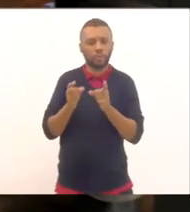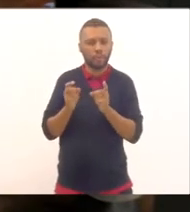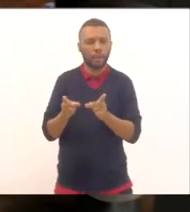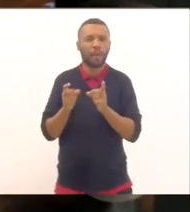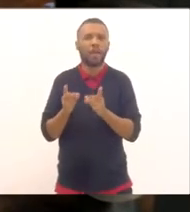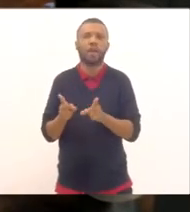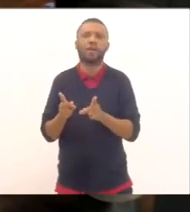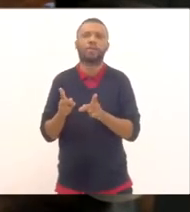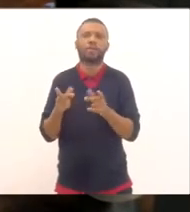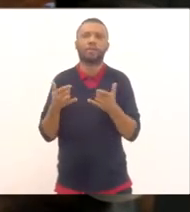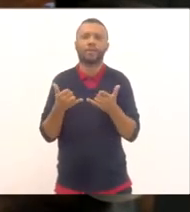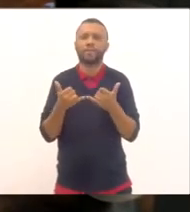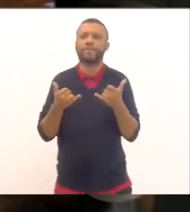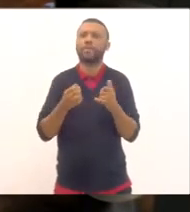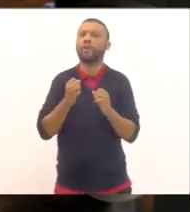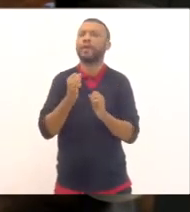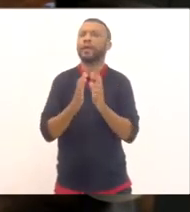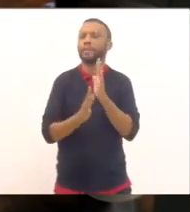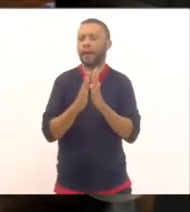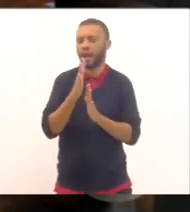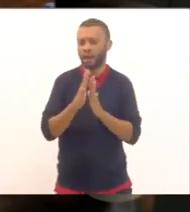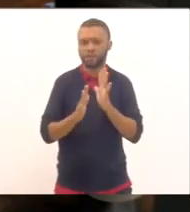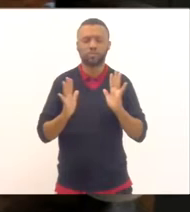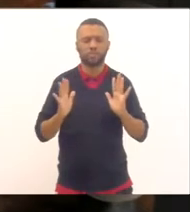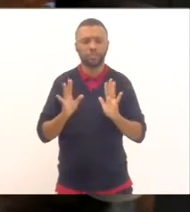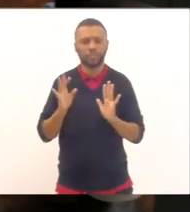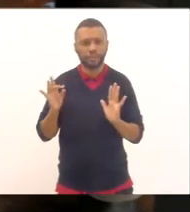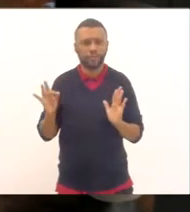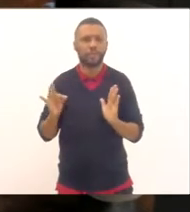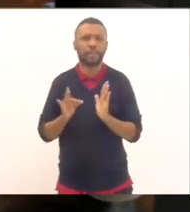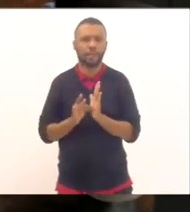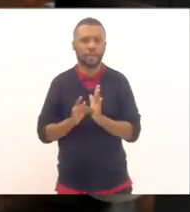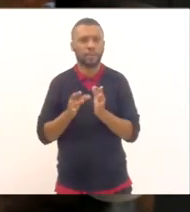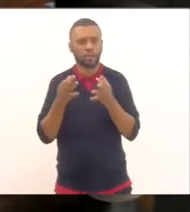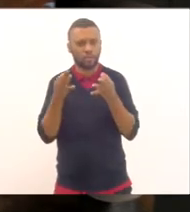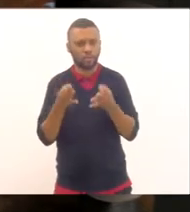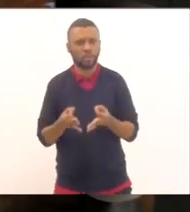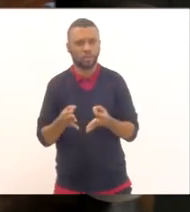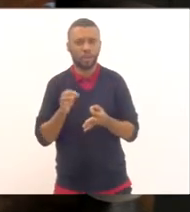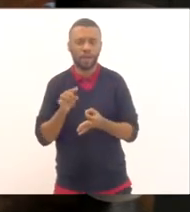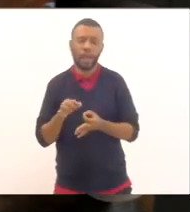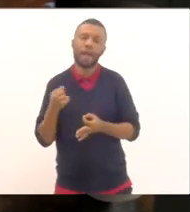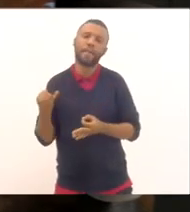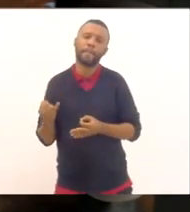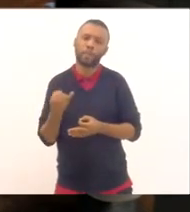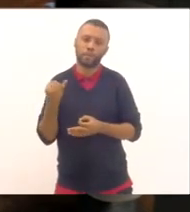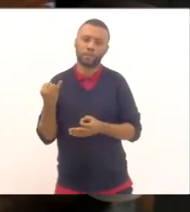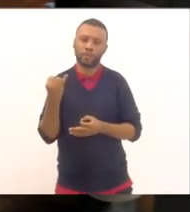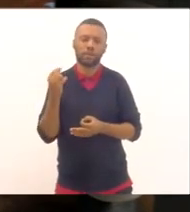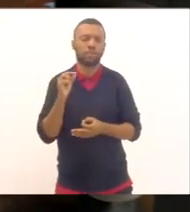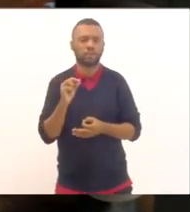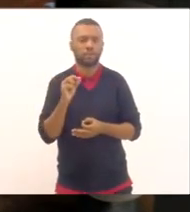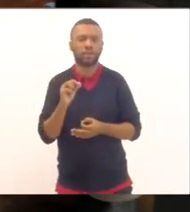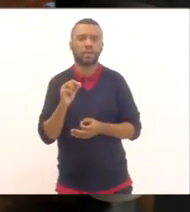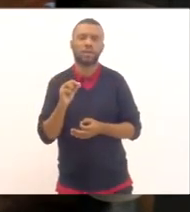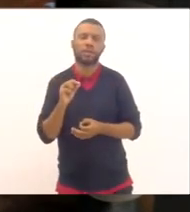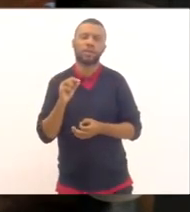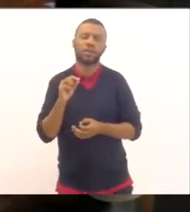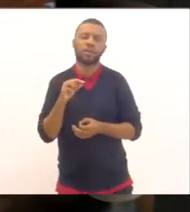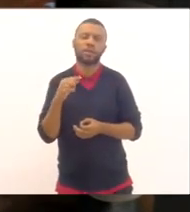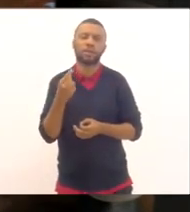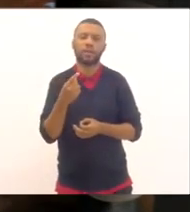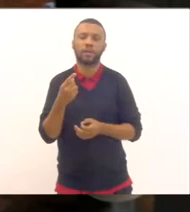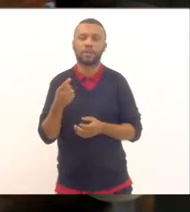esse fio queimado realmente é é muito importante e é necessário